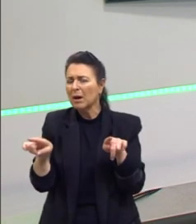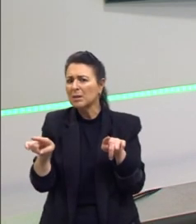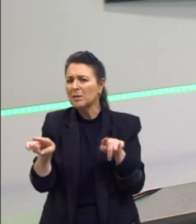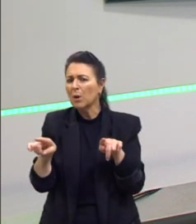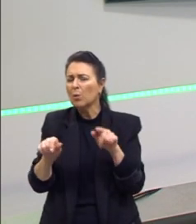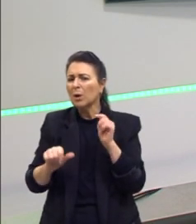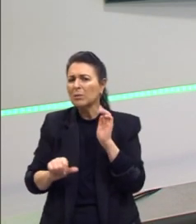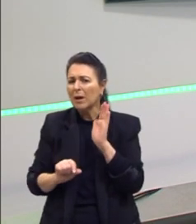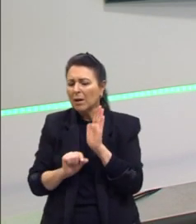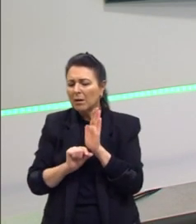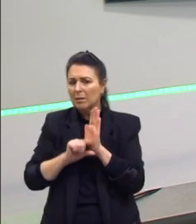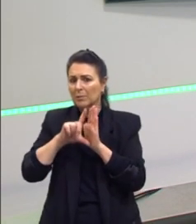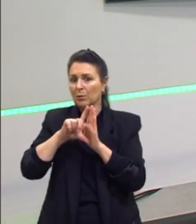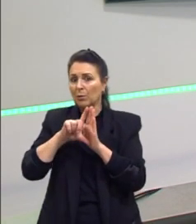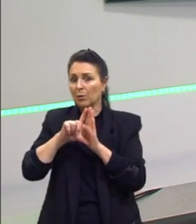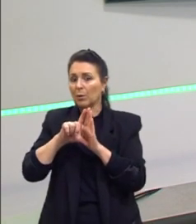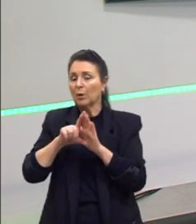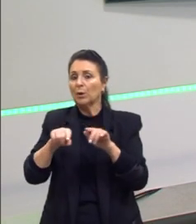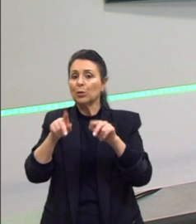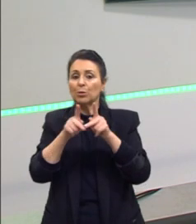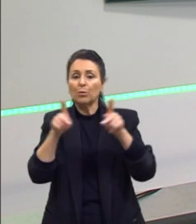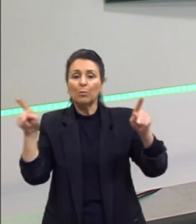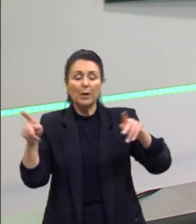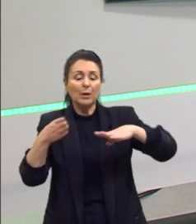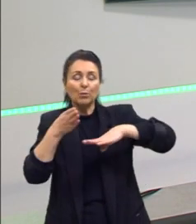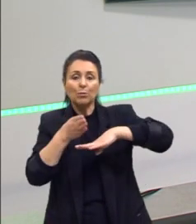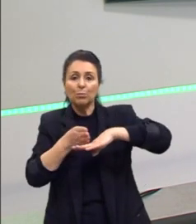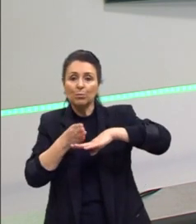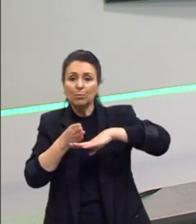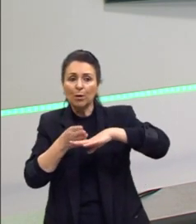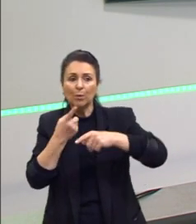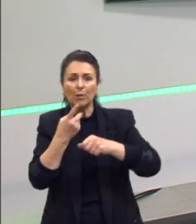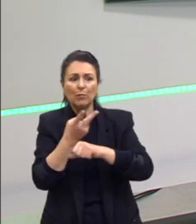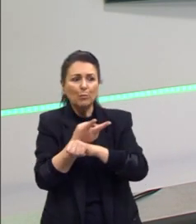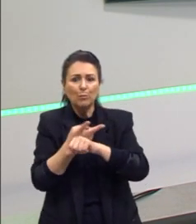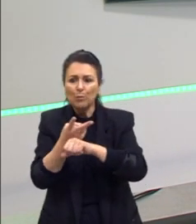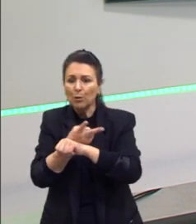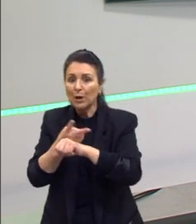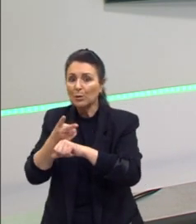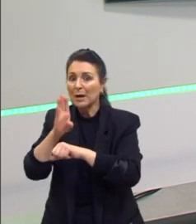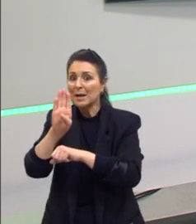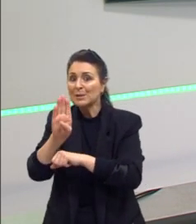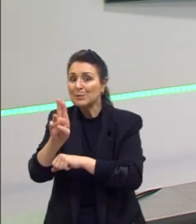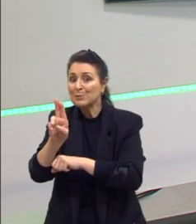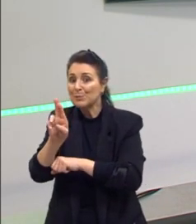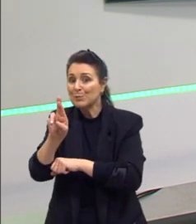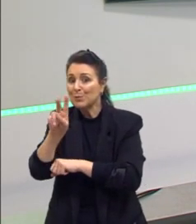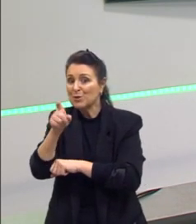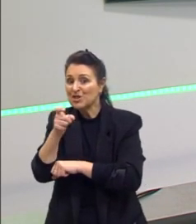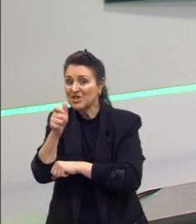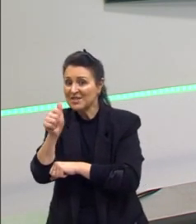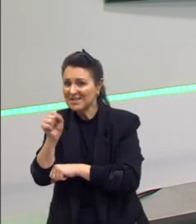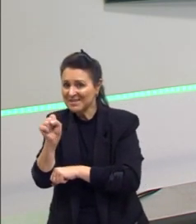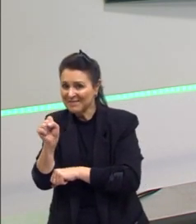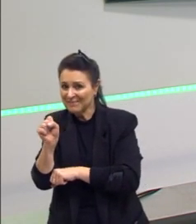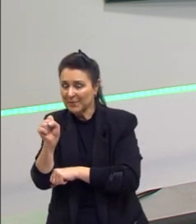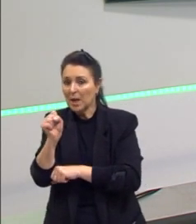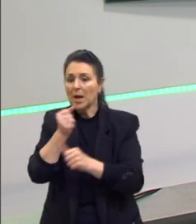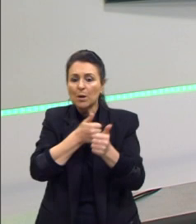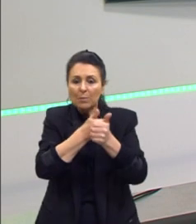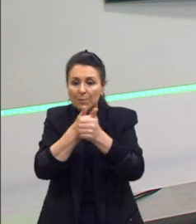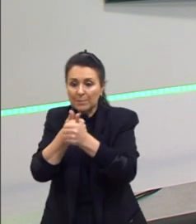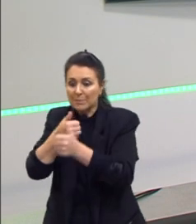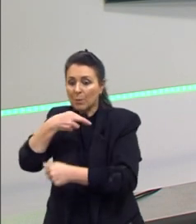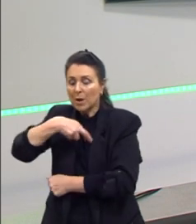muito mais no período moderno né inclusive aquela Caça às Bruxas que também foi uma parecer que são não só religiosa